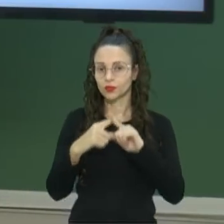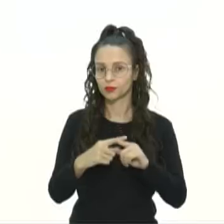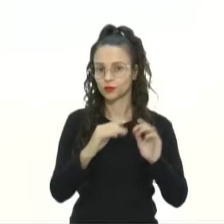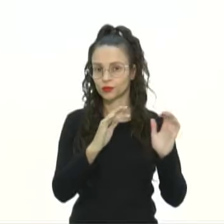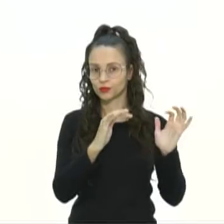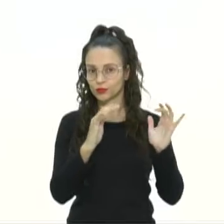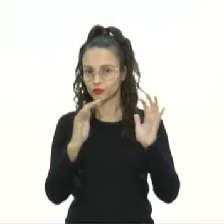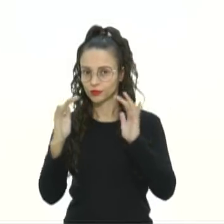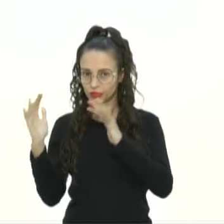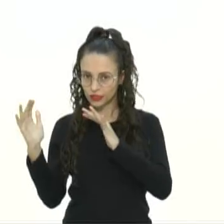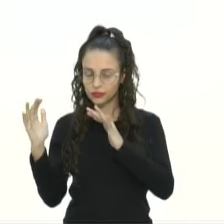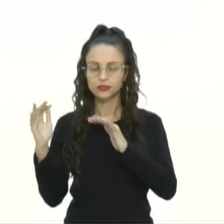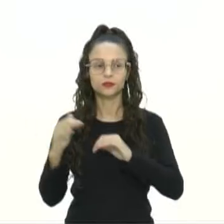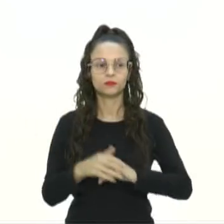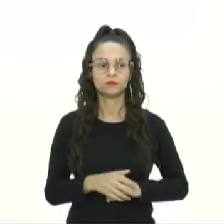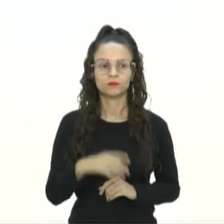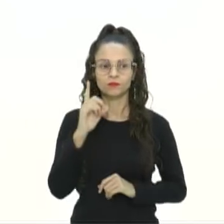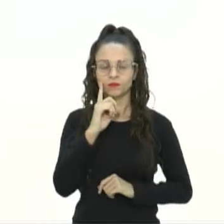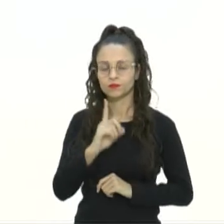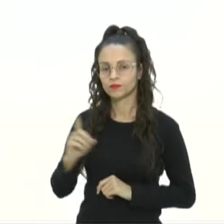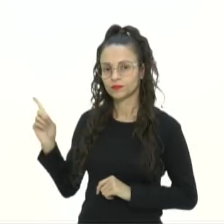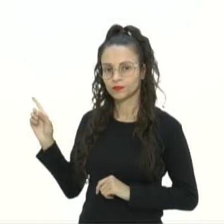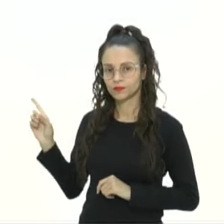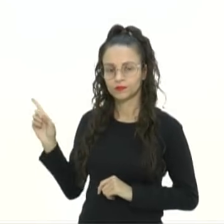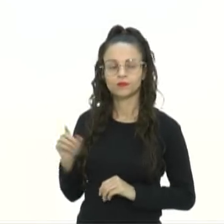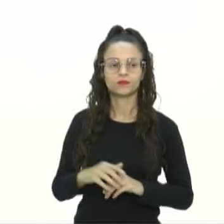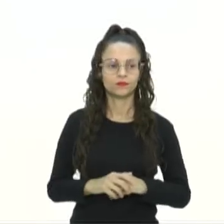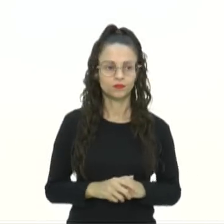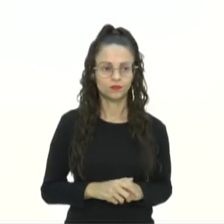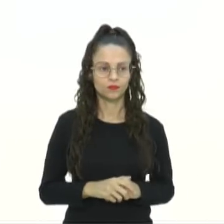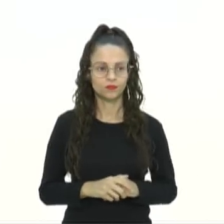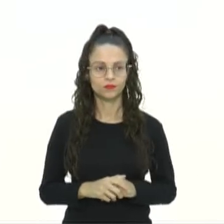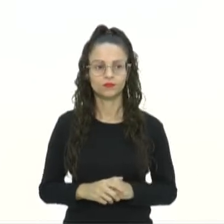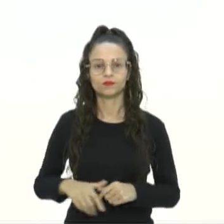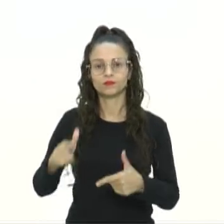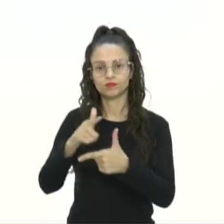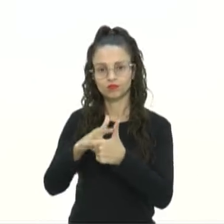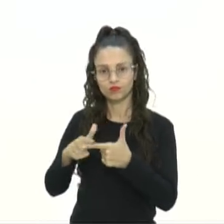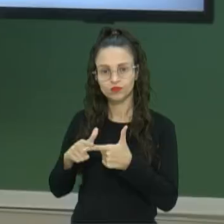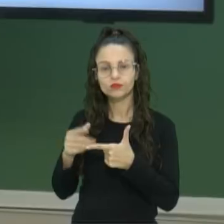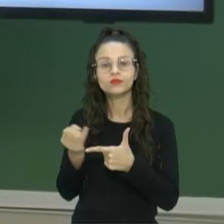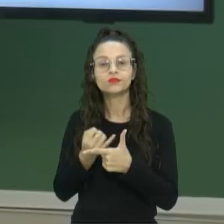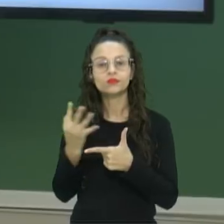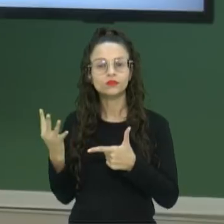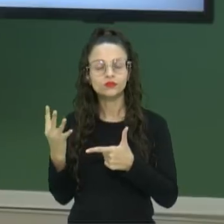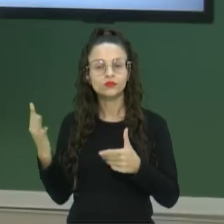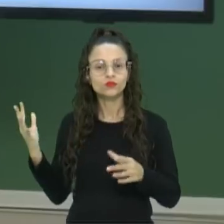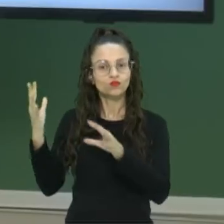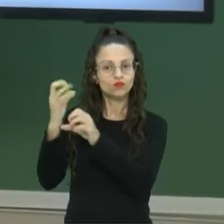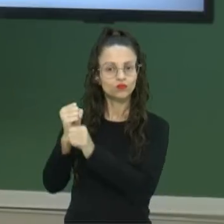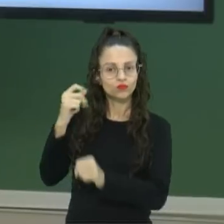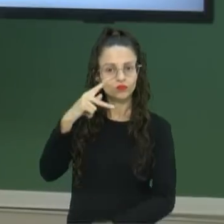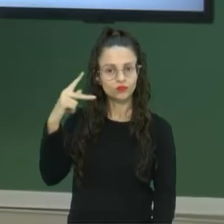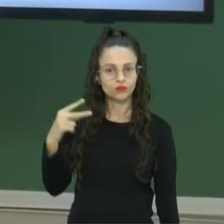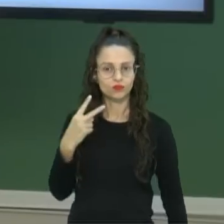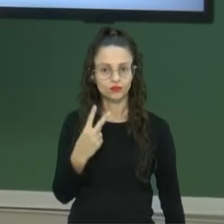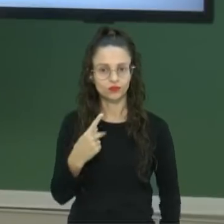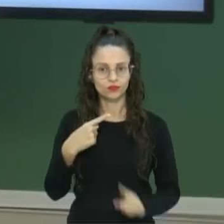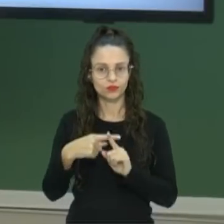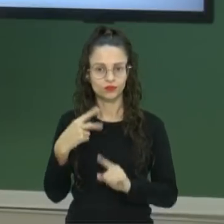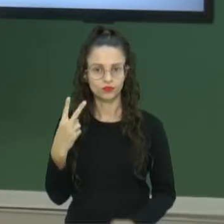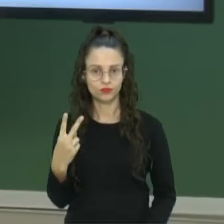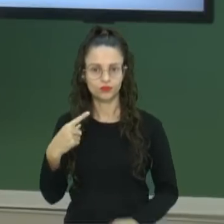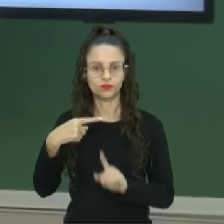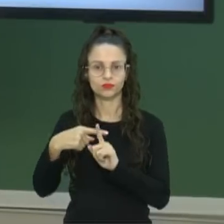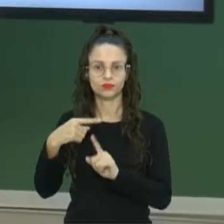multiplicações primeiro, nós temos esses valores aqui embaixo. E nós dividimos por quanto? Pela soma dos pesos, ó. 2 mais 2 mais 3